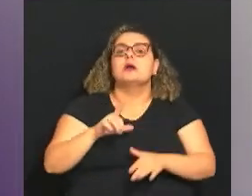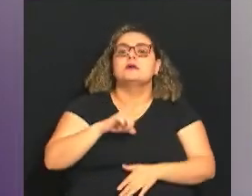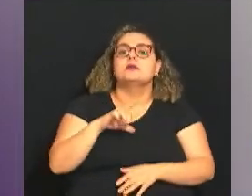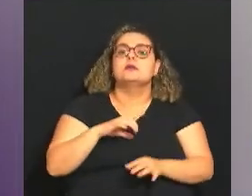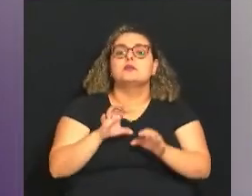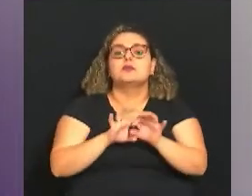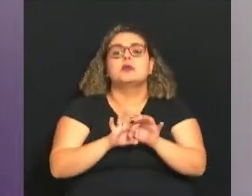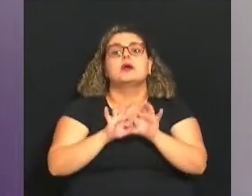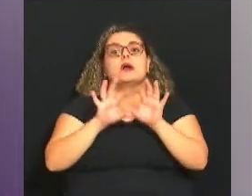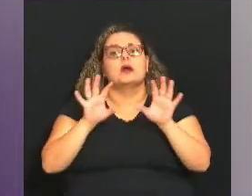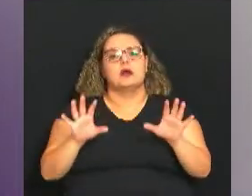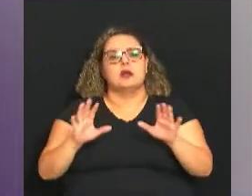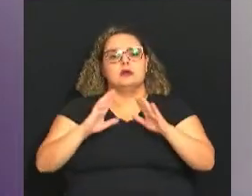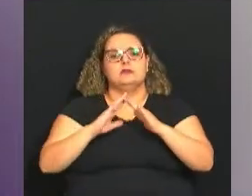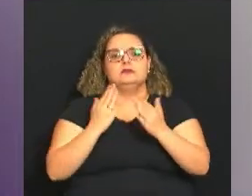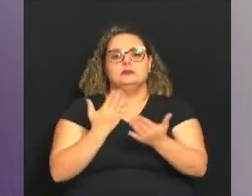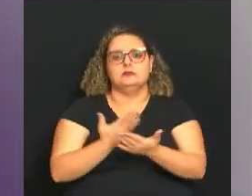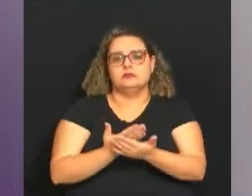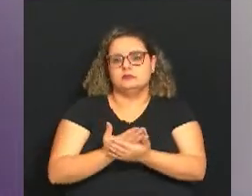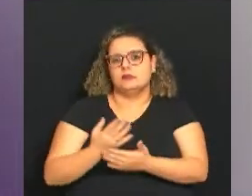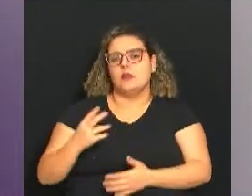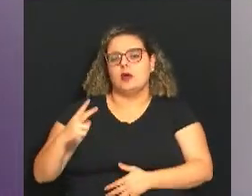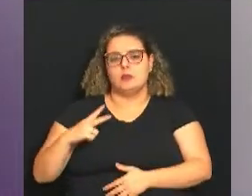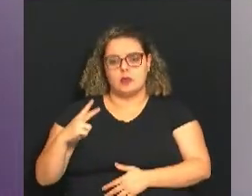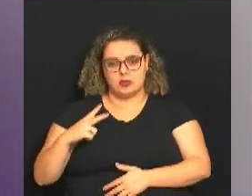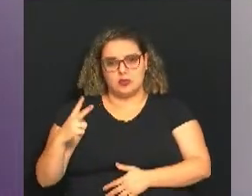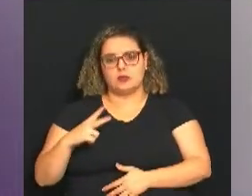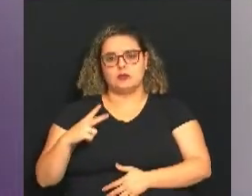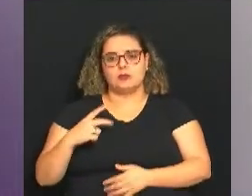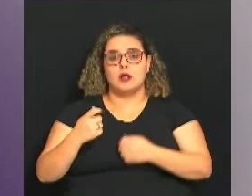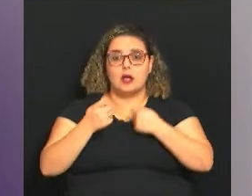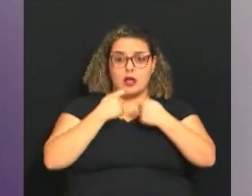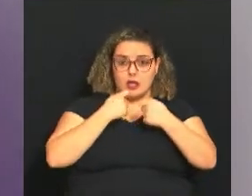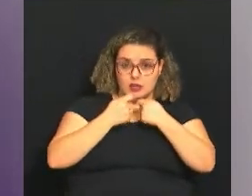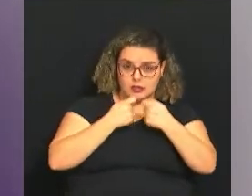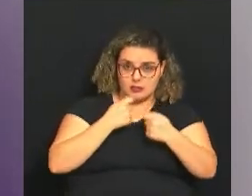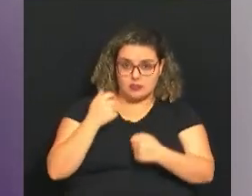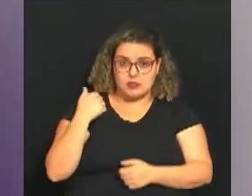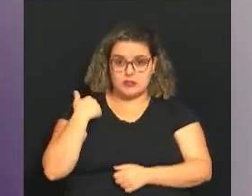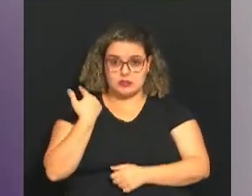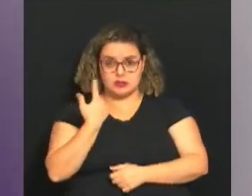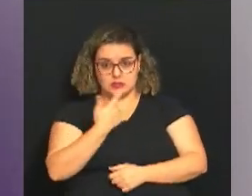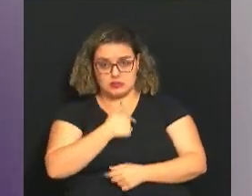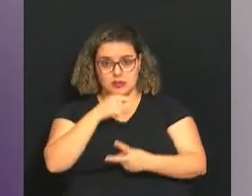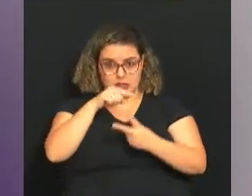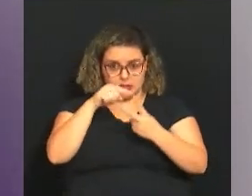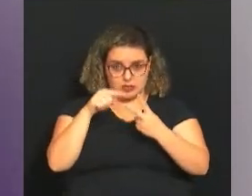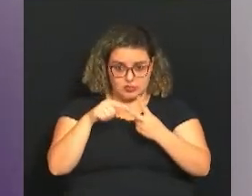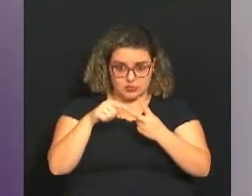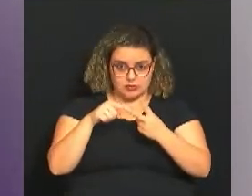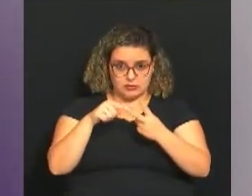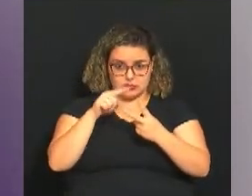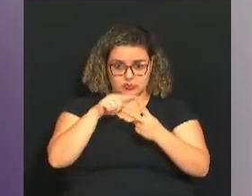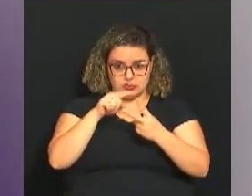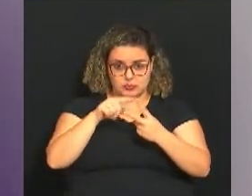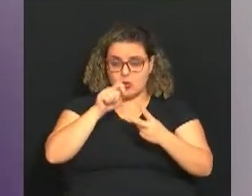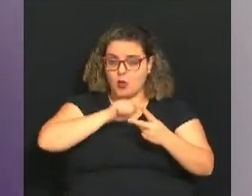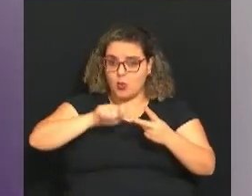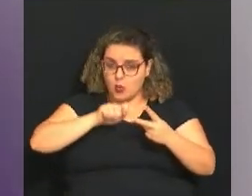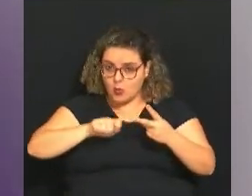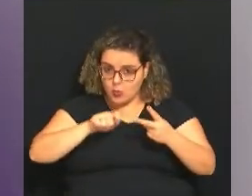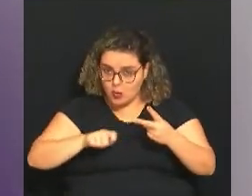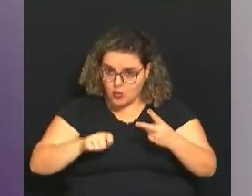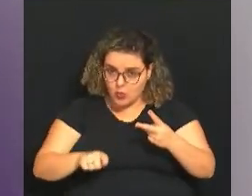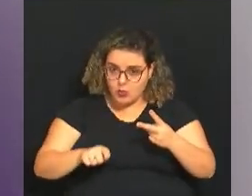de uma escola privada. Então, a entrevista para nós, as duas, tanto o que ele escreve, do porquê ele